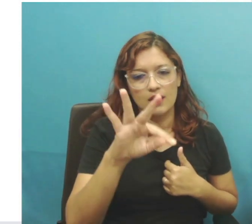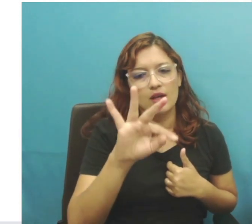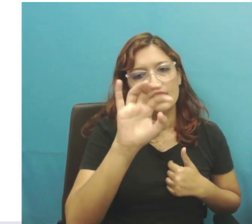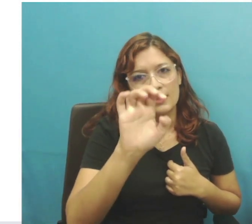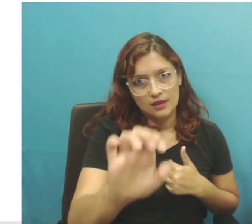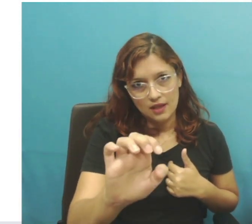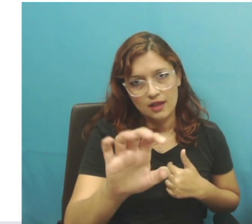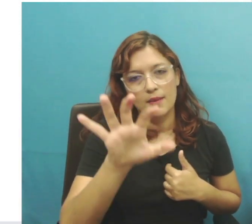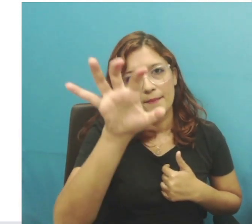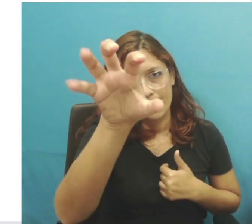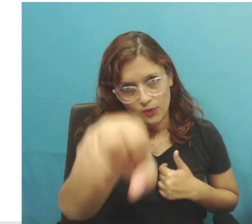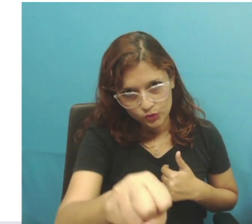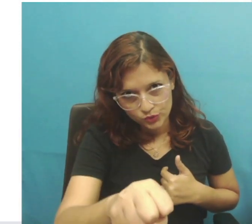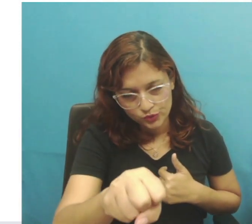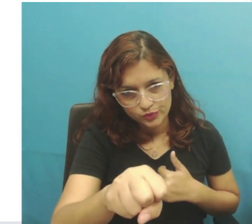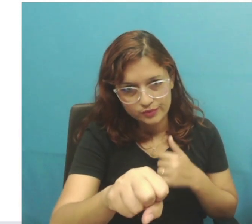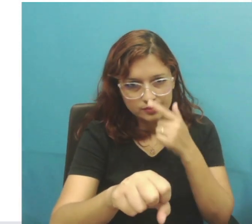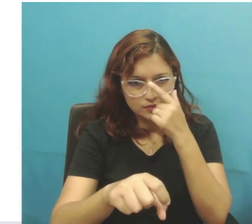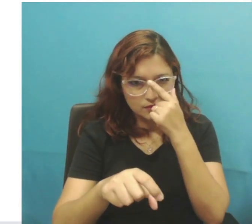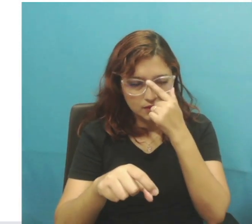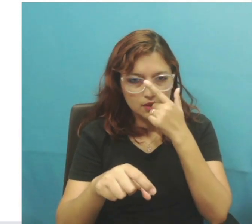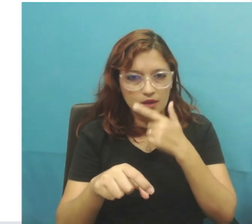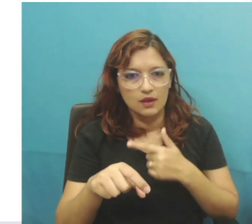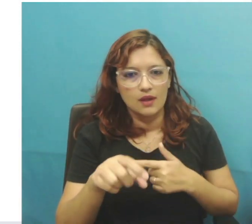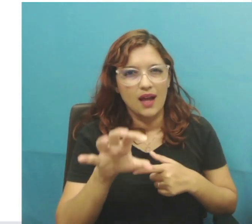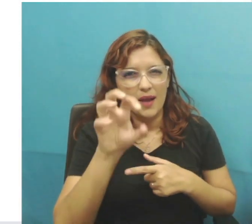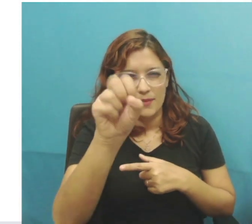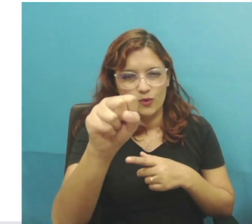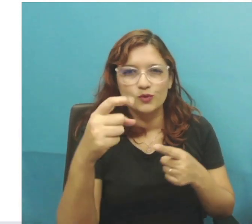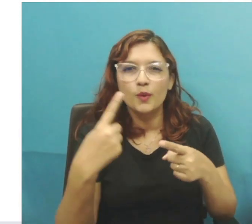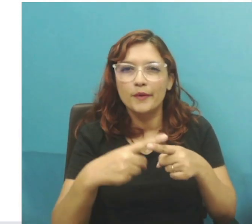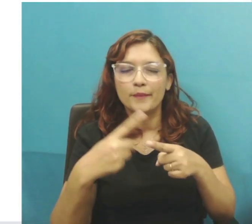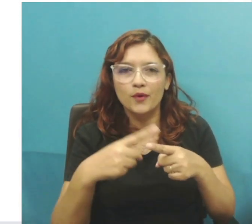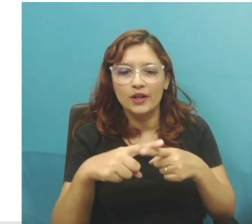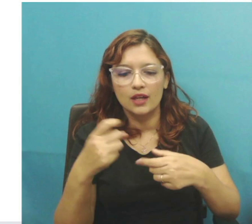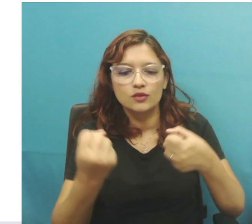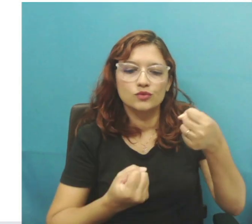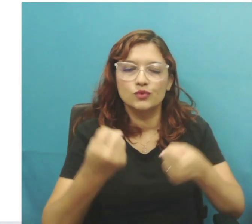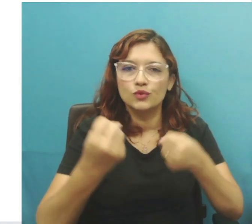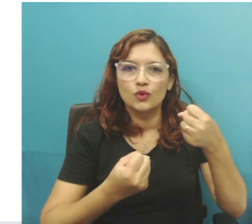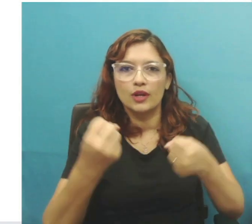Você poderia usar te, eu te busco.